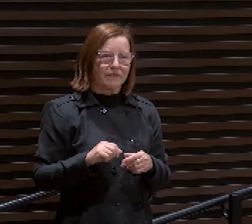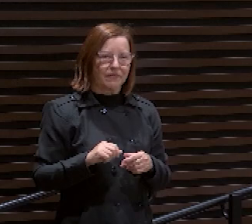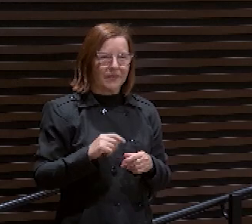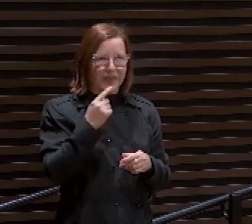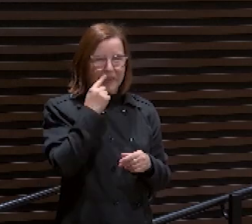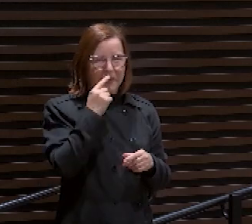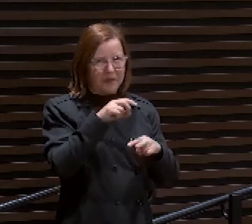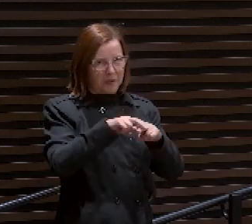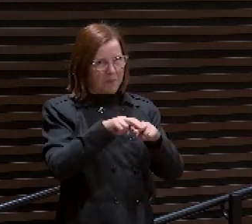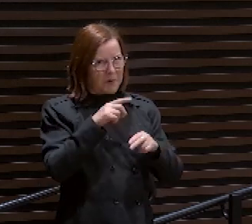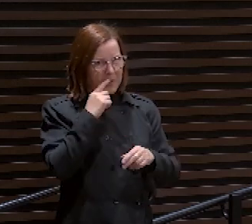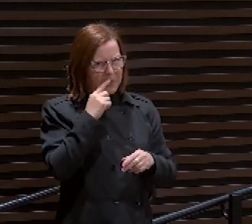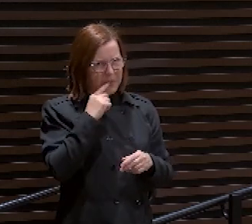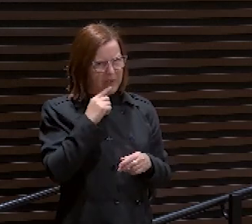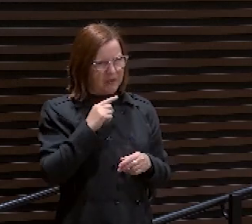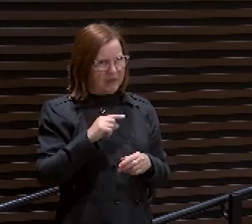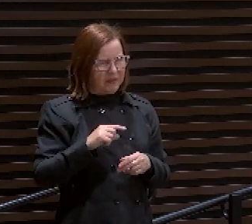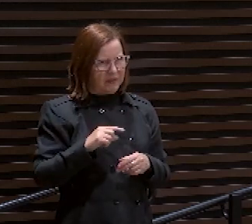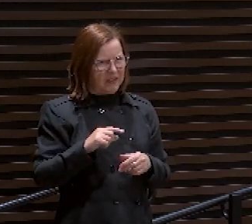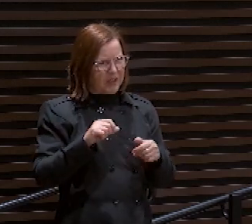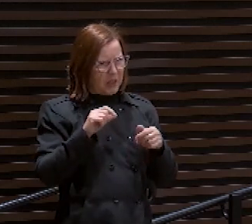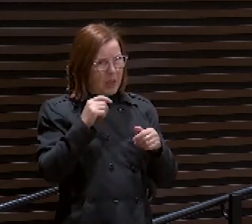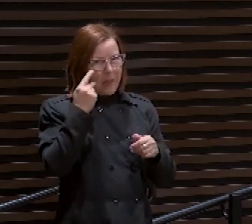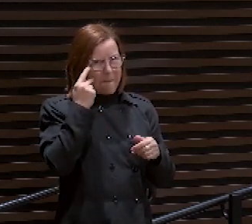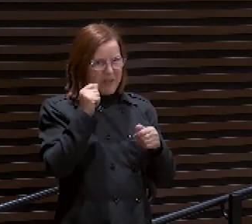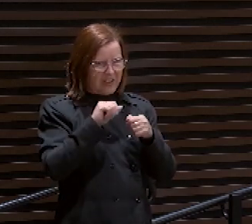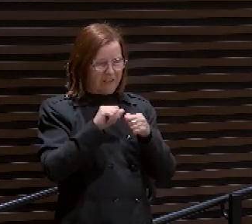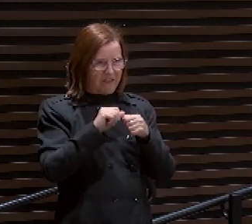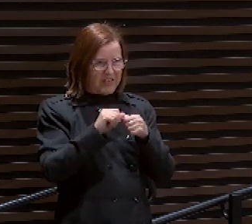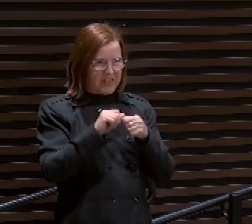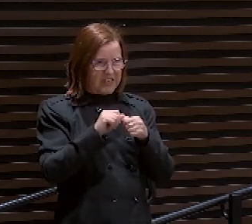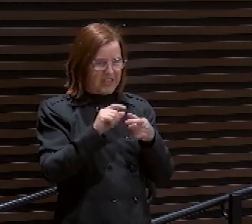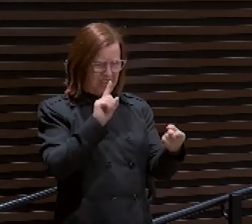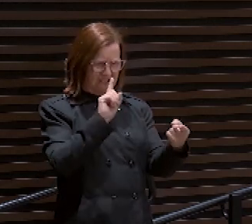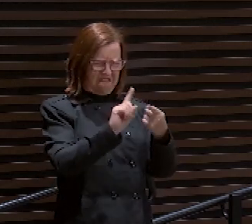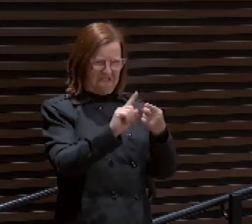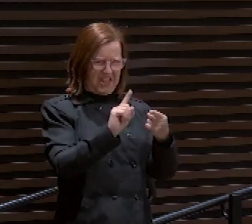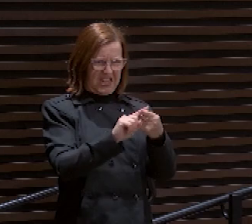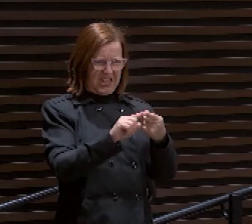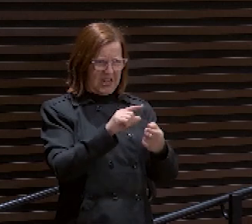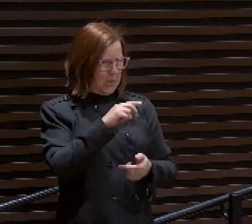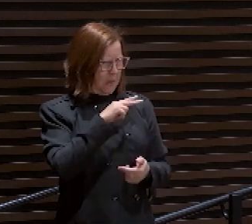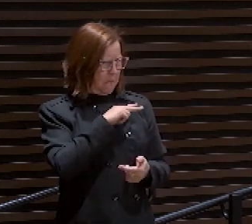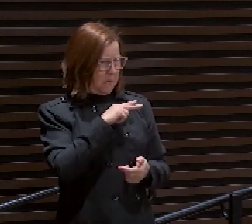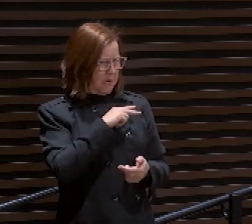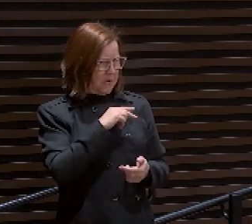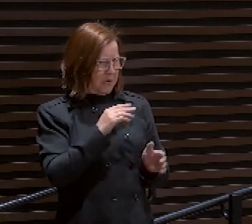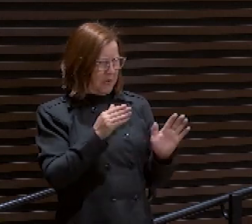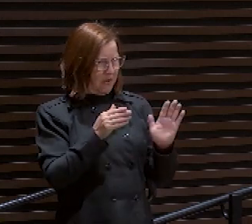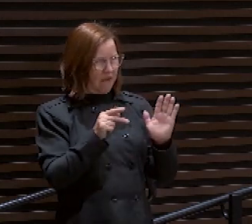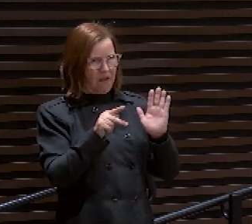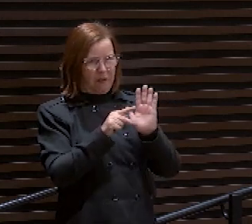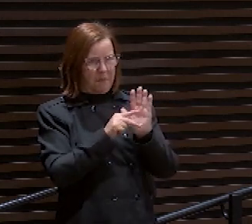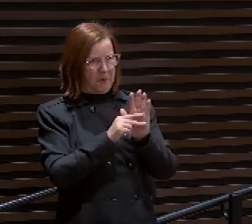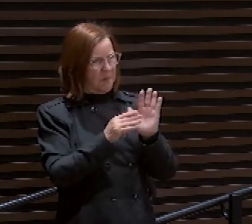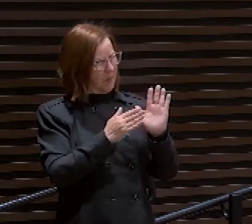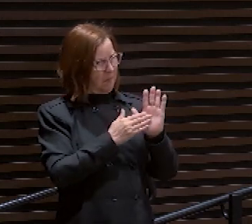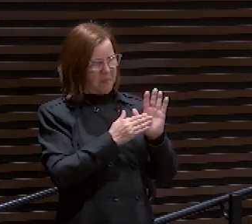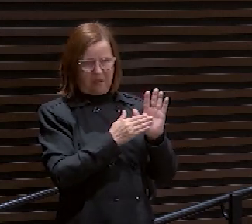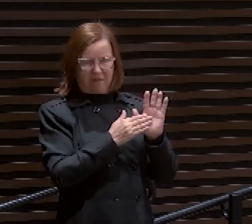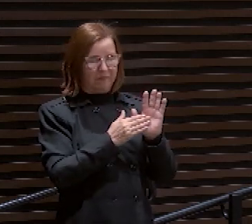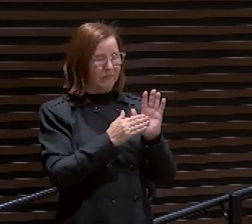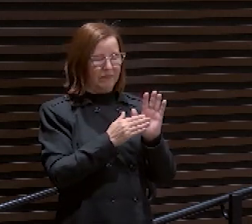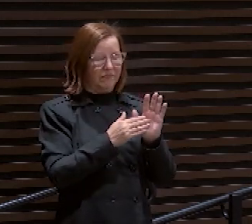para vingança pessoal com as próprias mãos? Como nós interpretamos esse ensino de Jesus e harmonizamos com